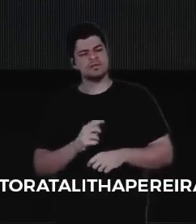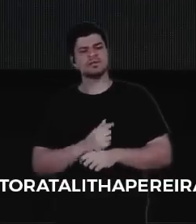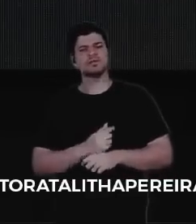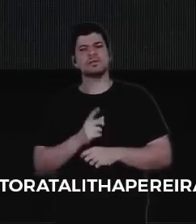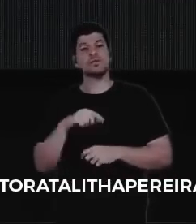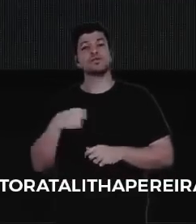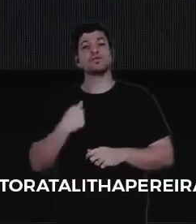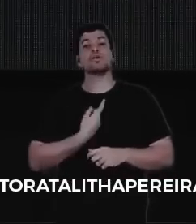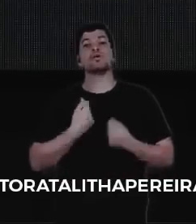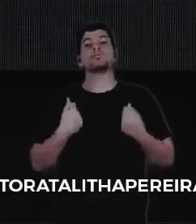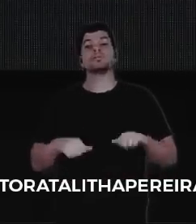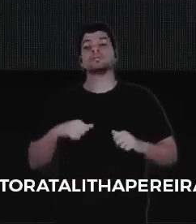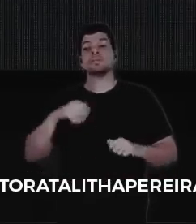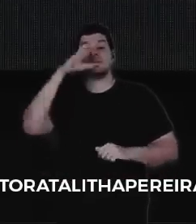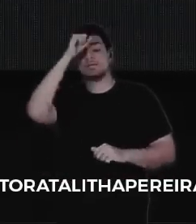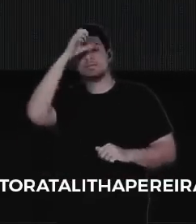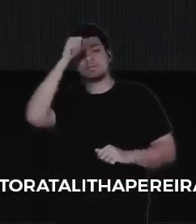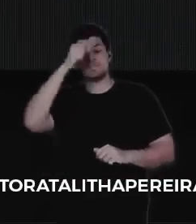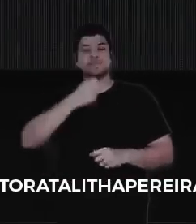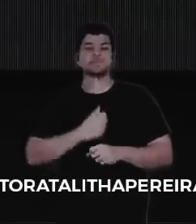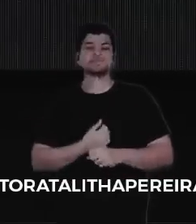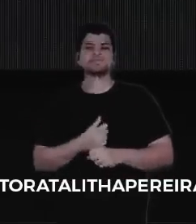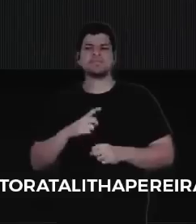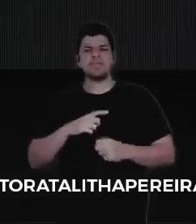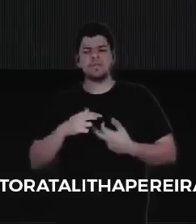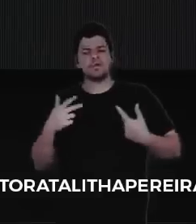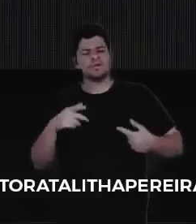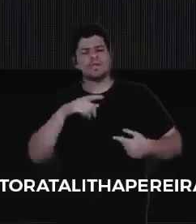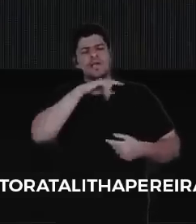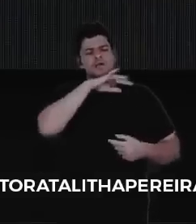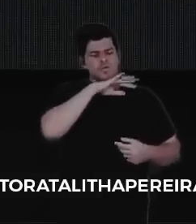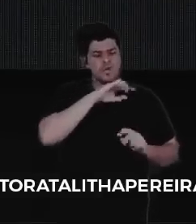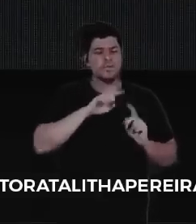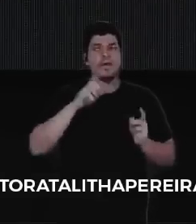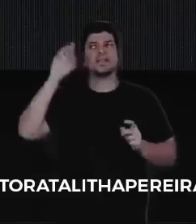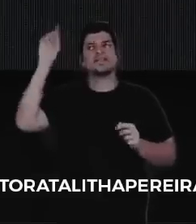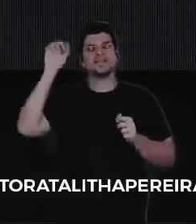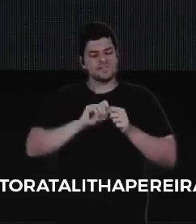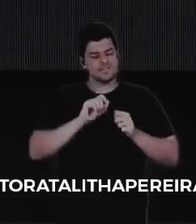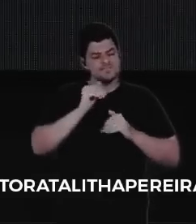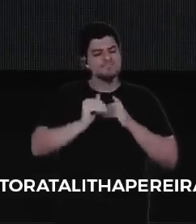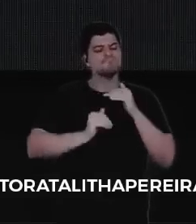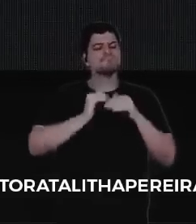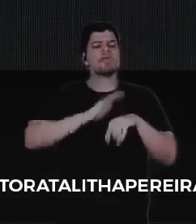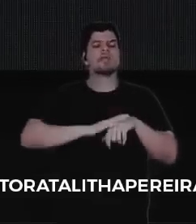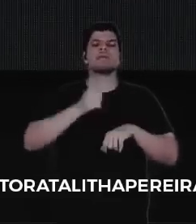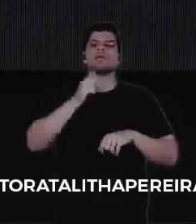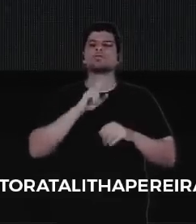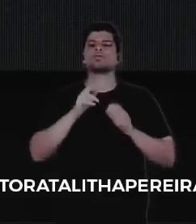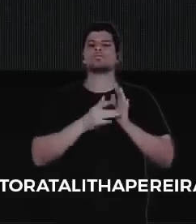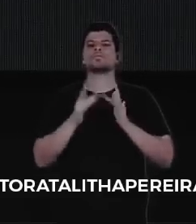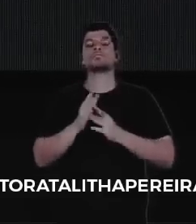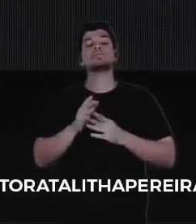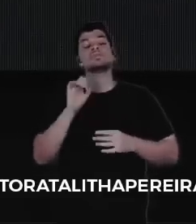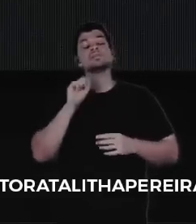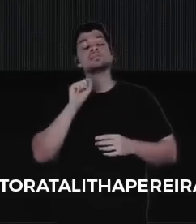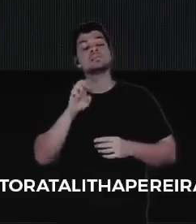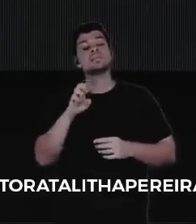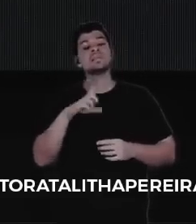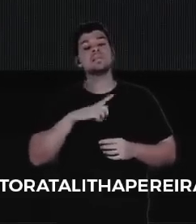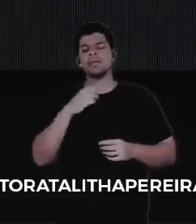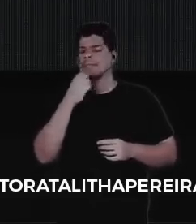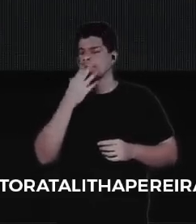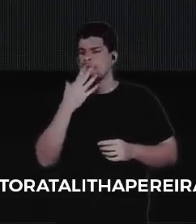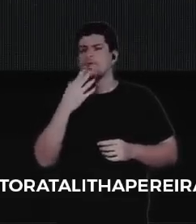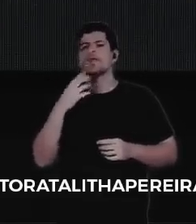A gente precisa aprender que, mesmo que as coisas estão ruins, Deus vai fazer melhorar, em nome de Jesus. E se está boa, agora que vai